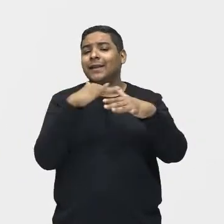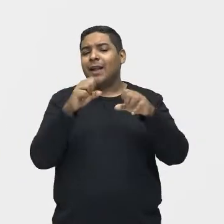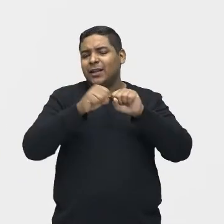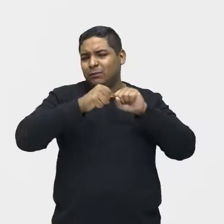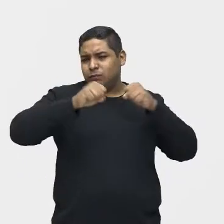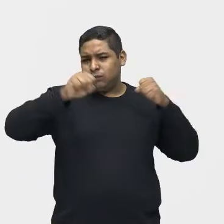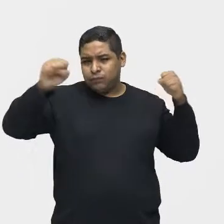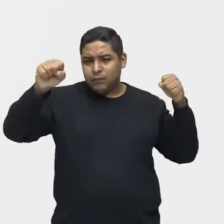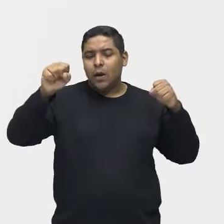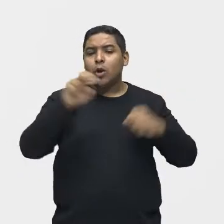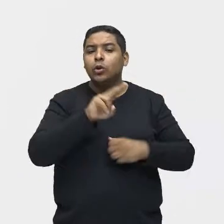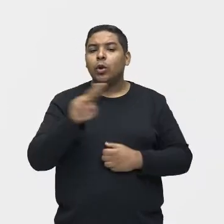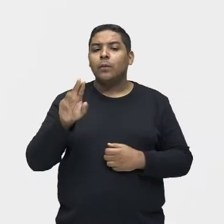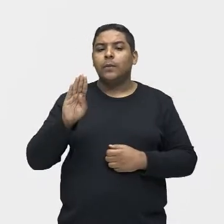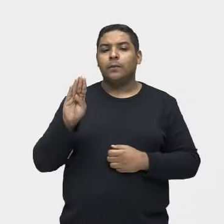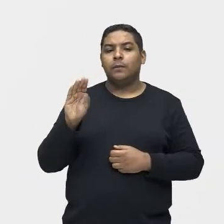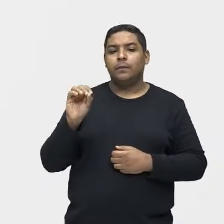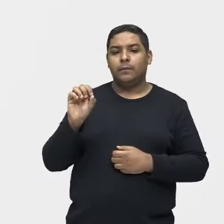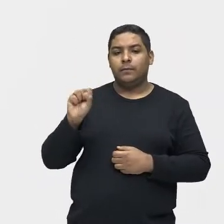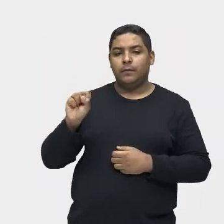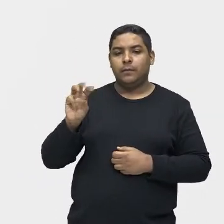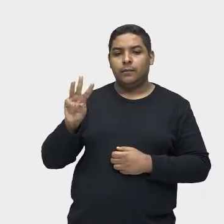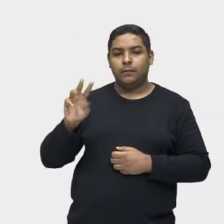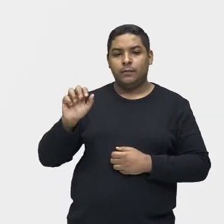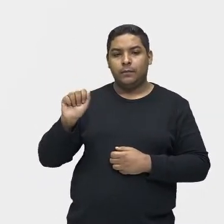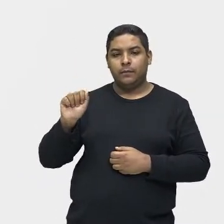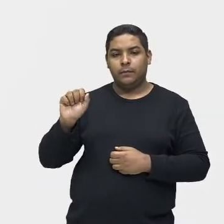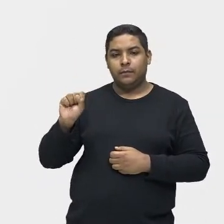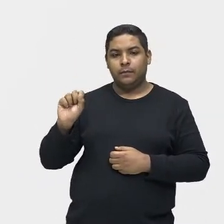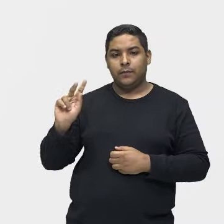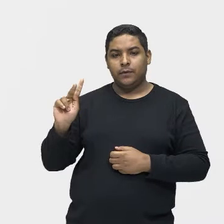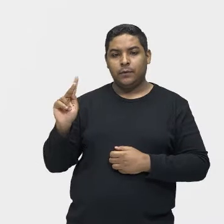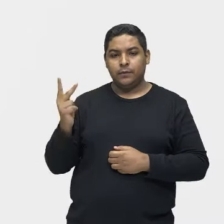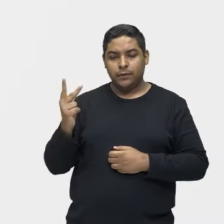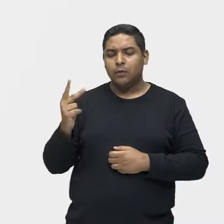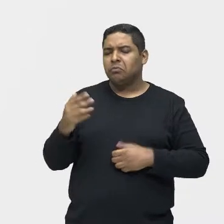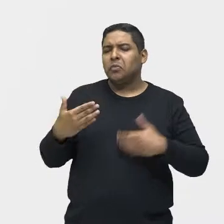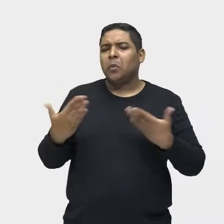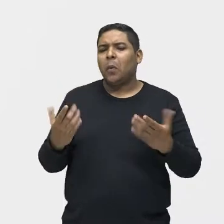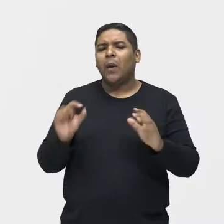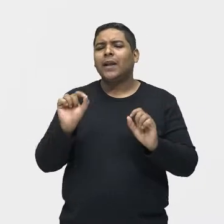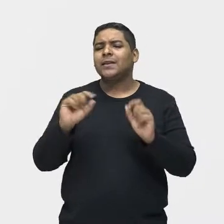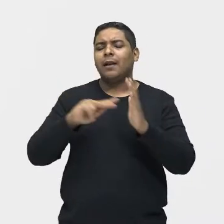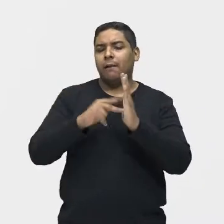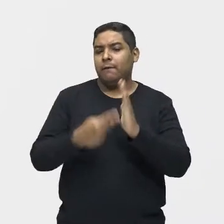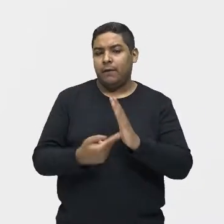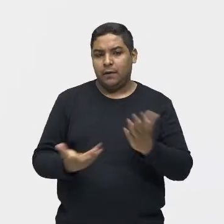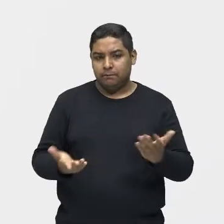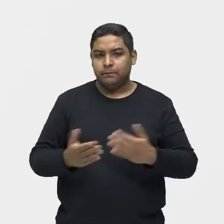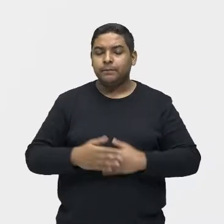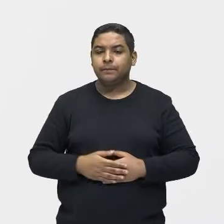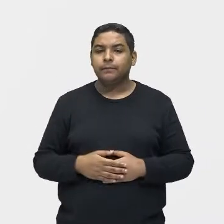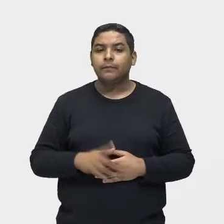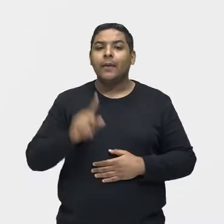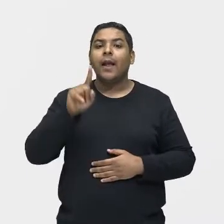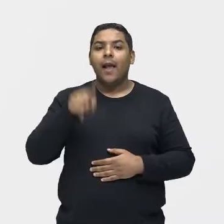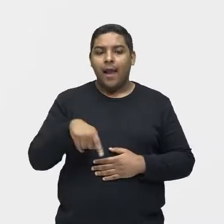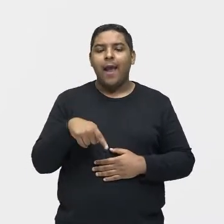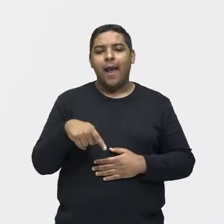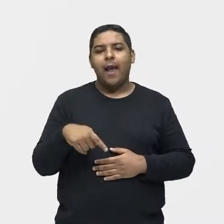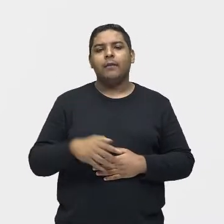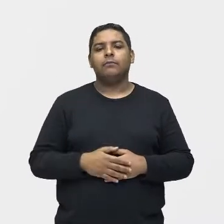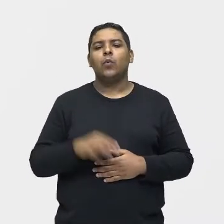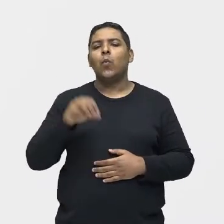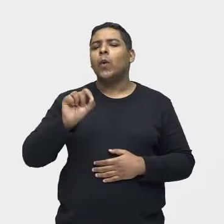ficou conhecida aqui como Boswash, tá? O que é Boswash? Boswash vai ser essa megalópole. O que